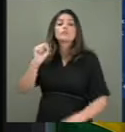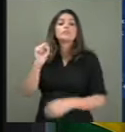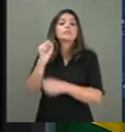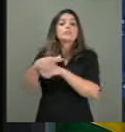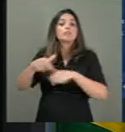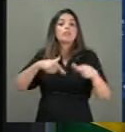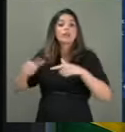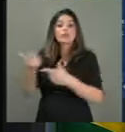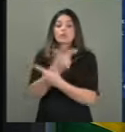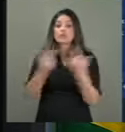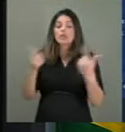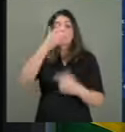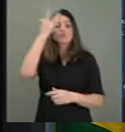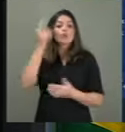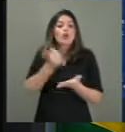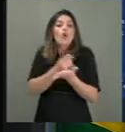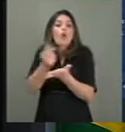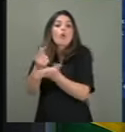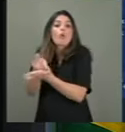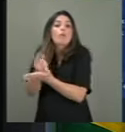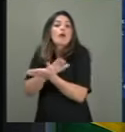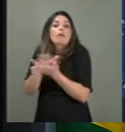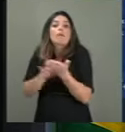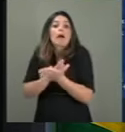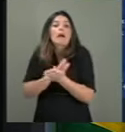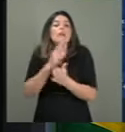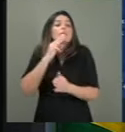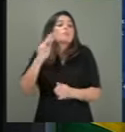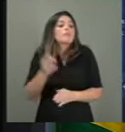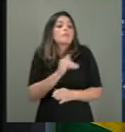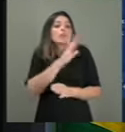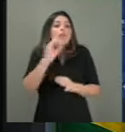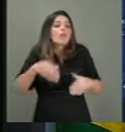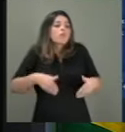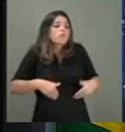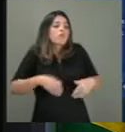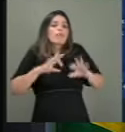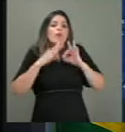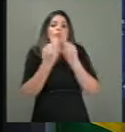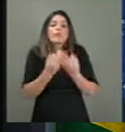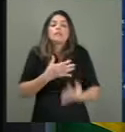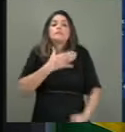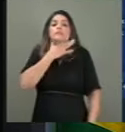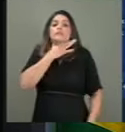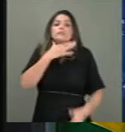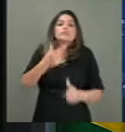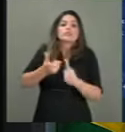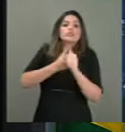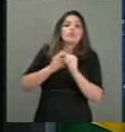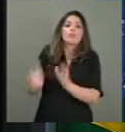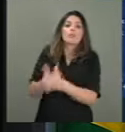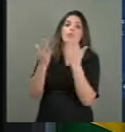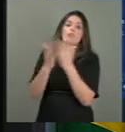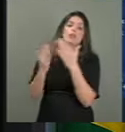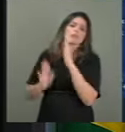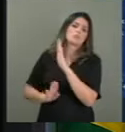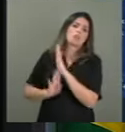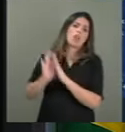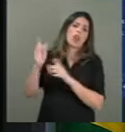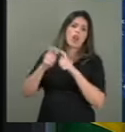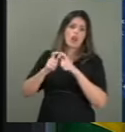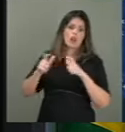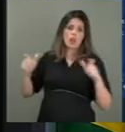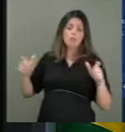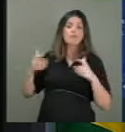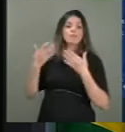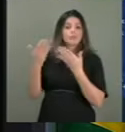consumindo milhões passam fome famílias inteiras endividadas a pobreza aumenta seu presente de registro que o